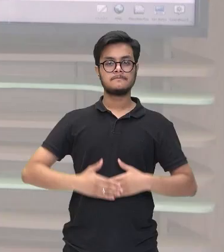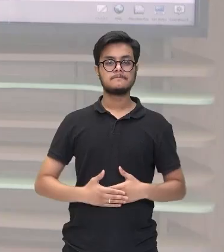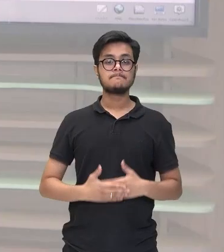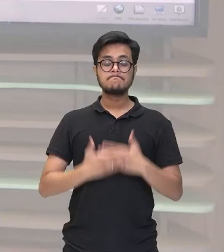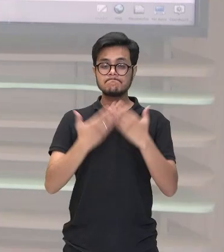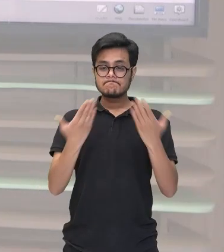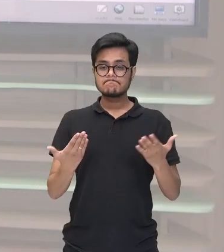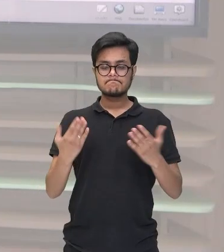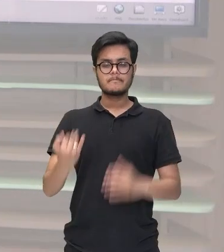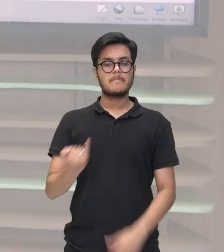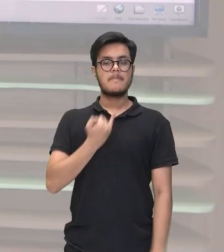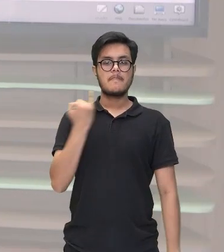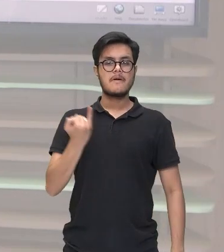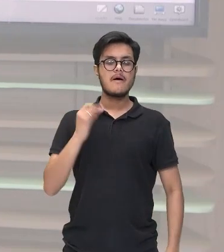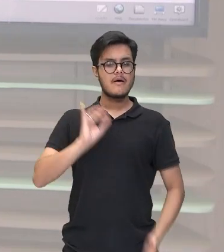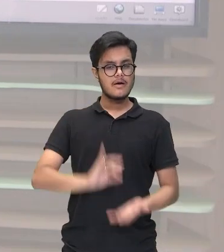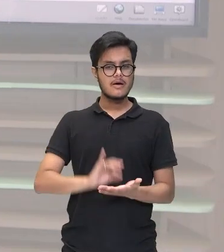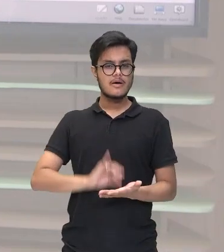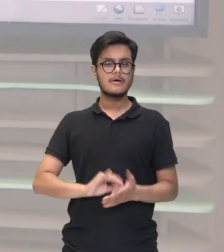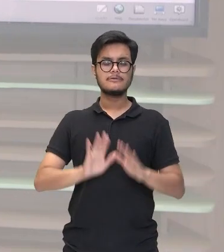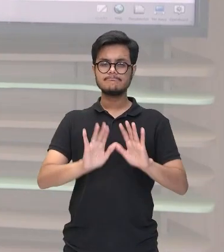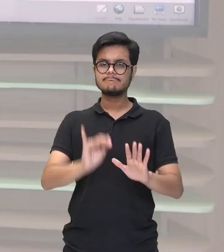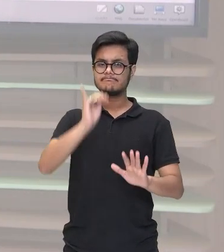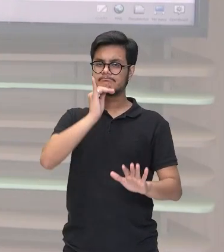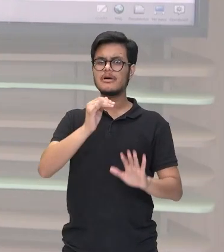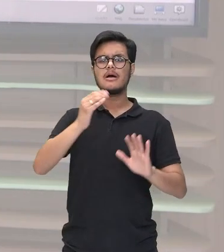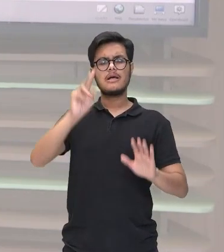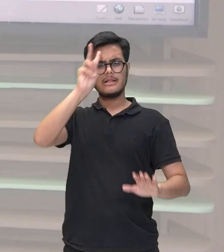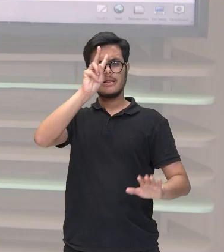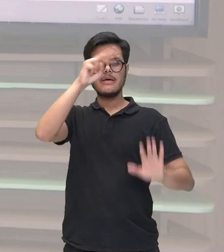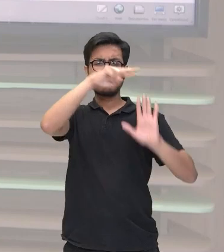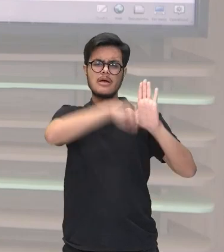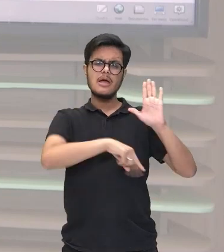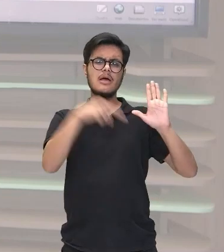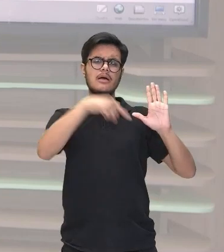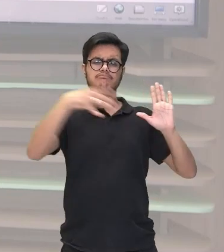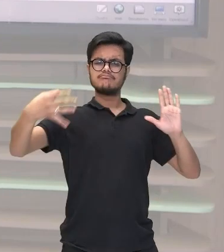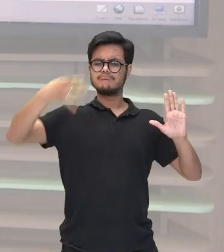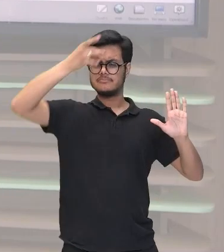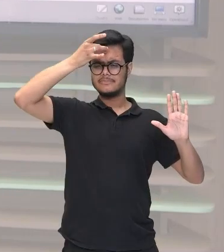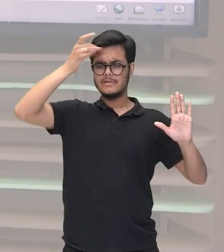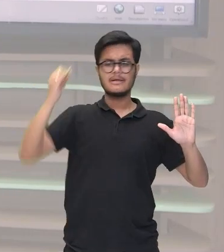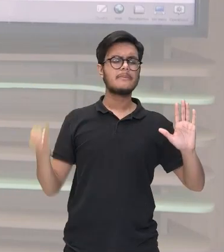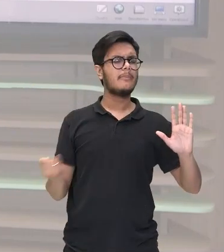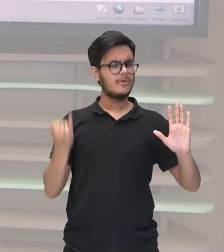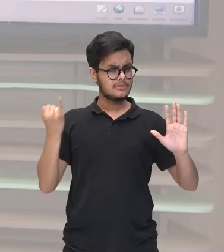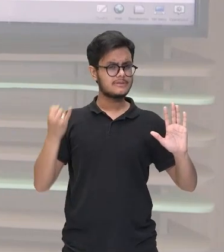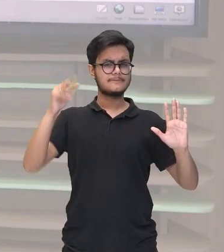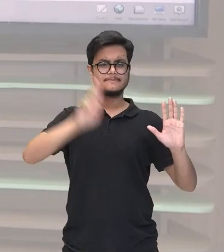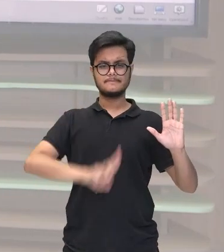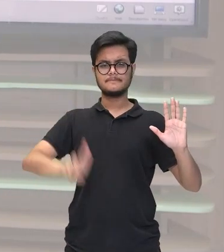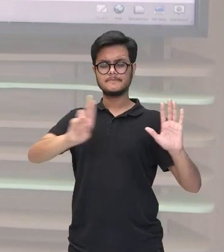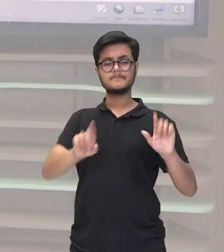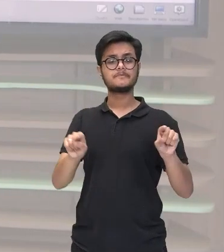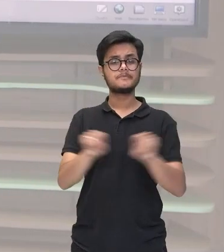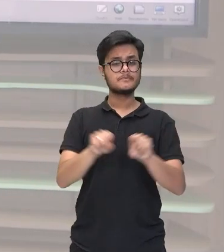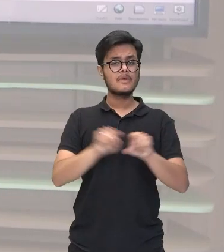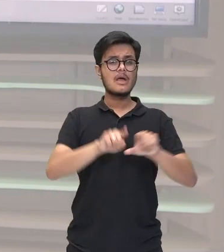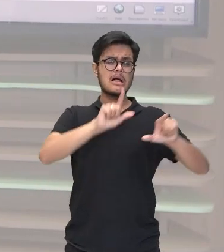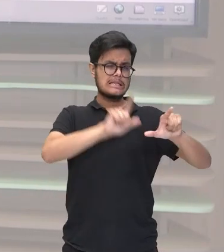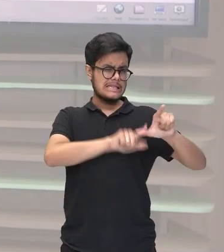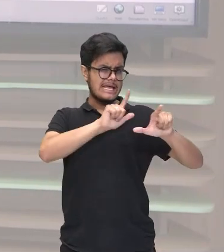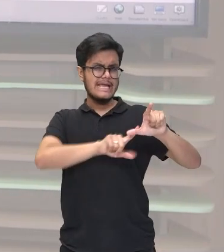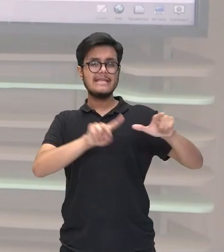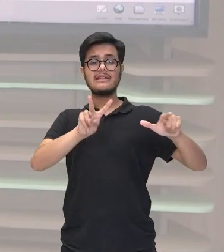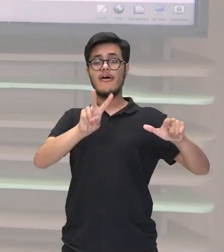é importante que você lembre dessas regras. Principalmente dessa regra, a regra das letras